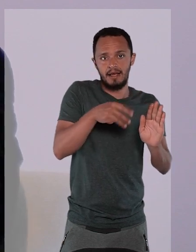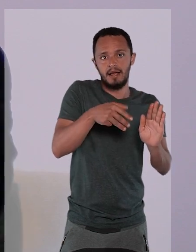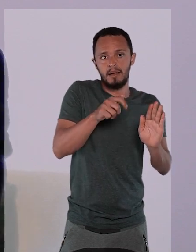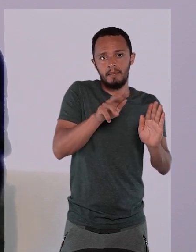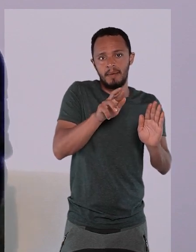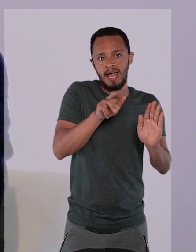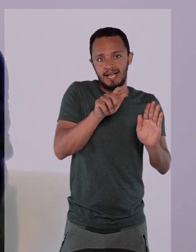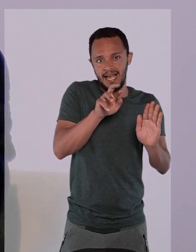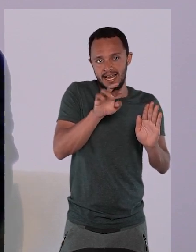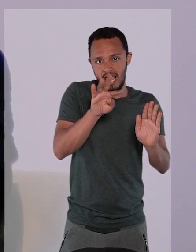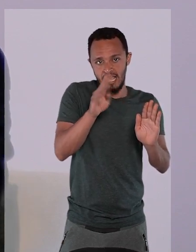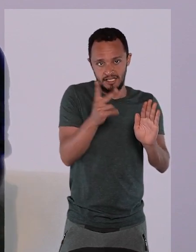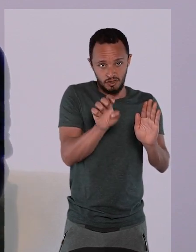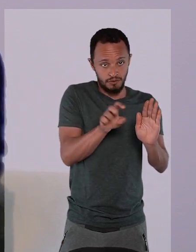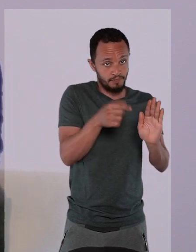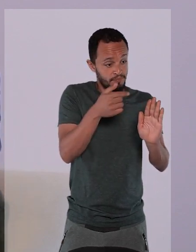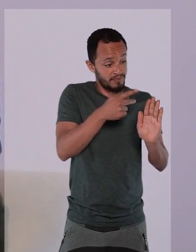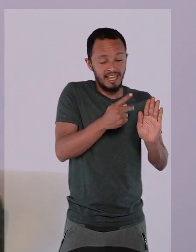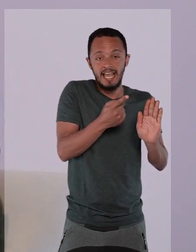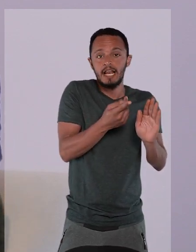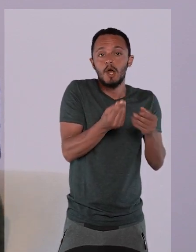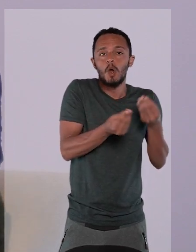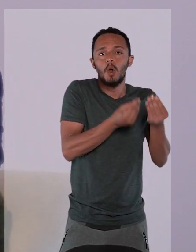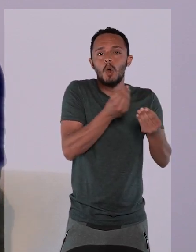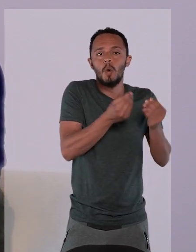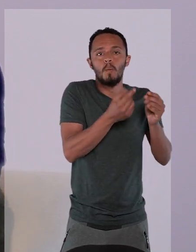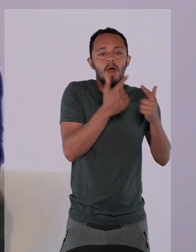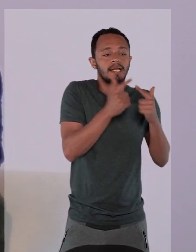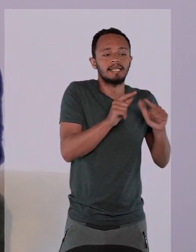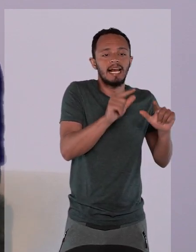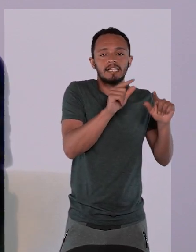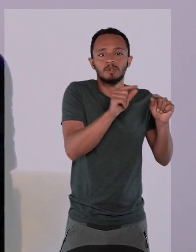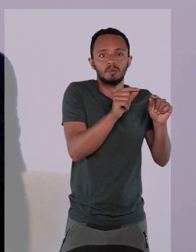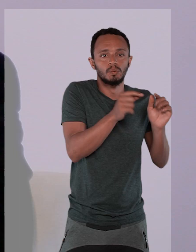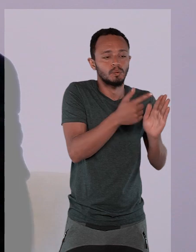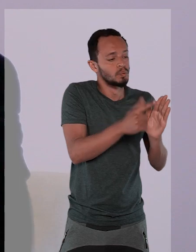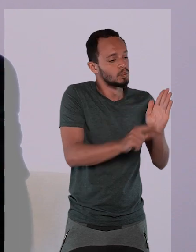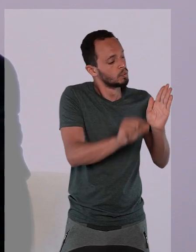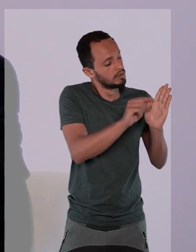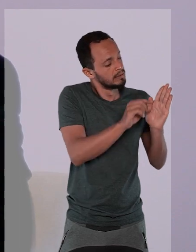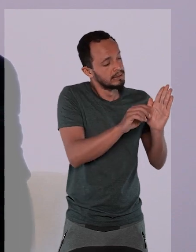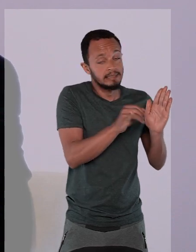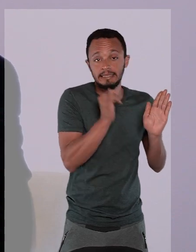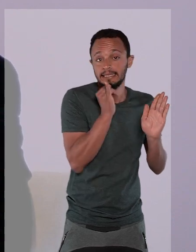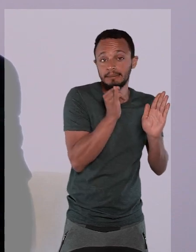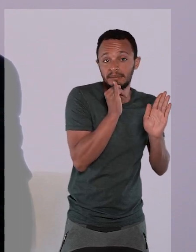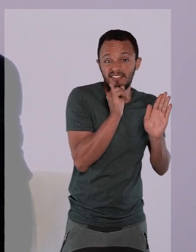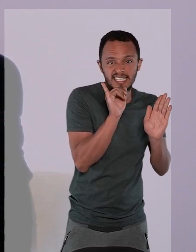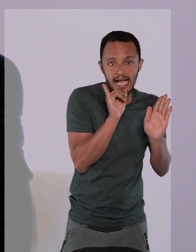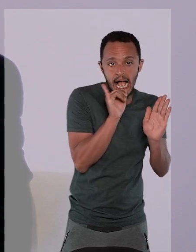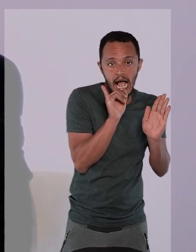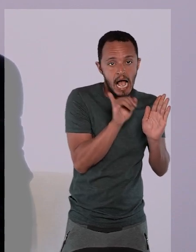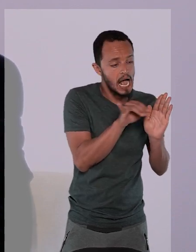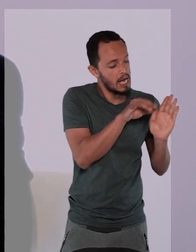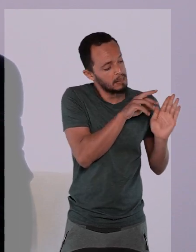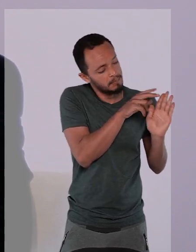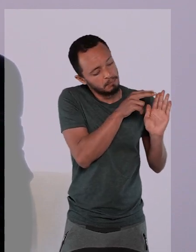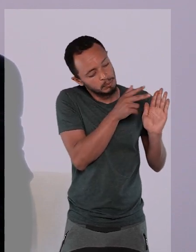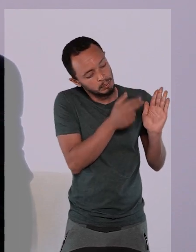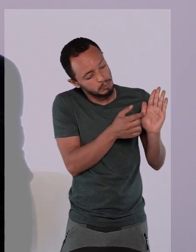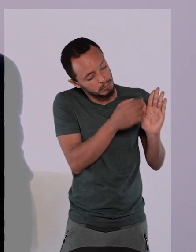a literatura para exemplificar isso é muito bonito, né?